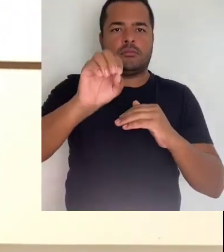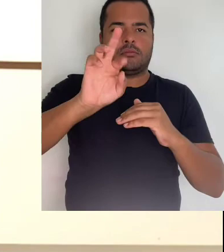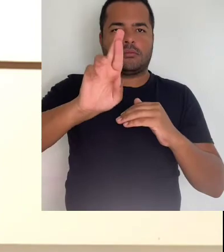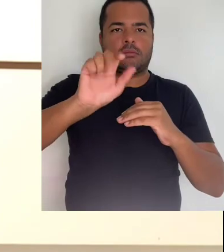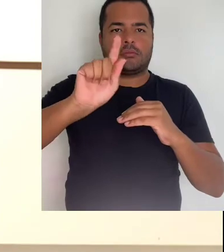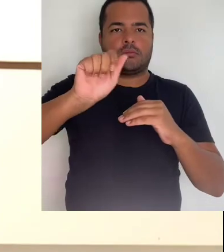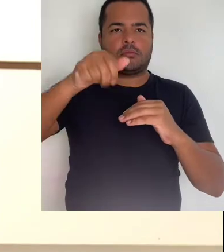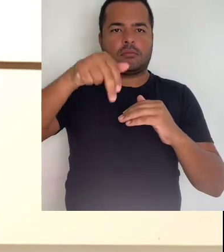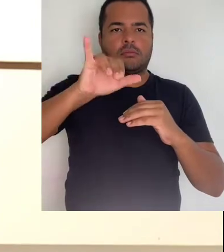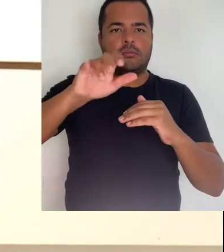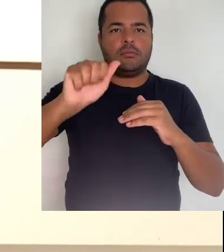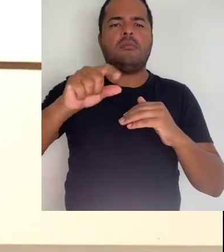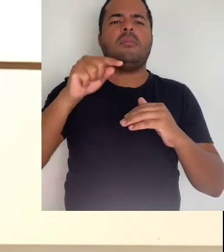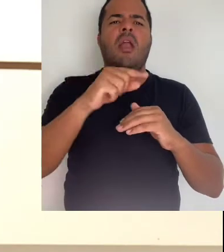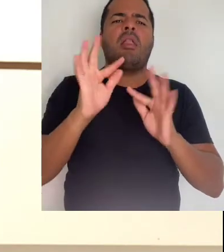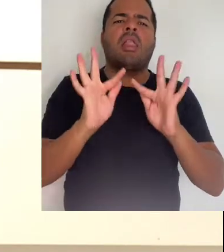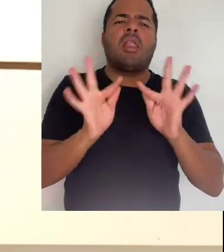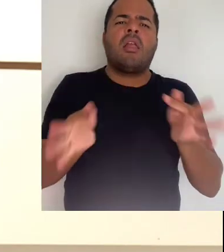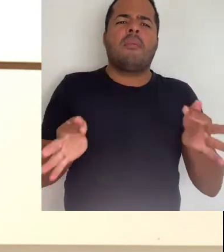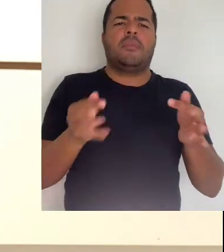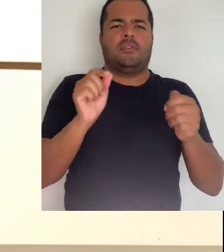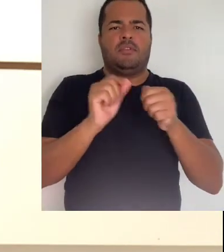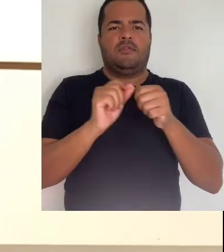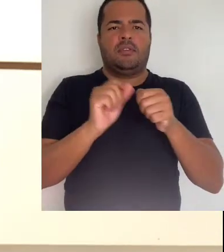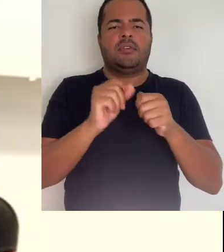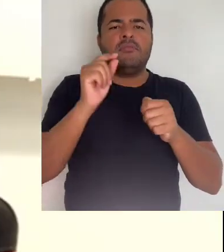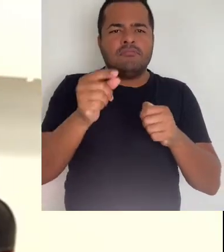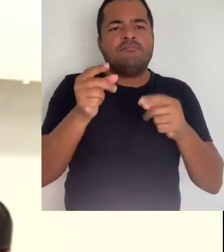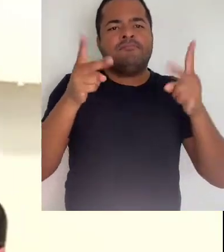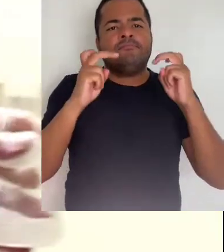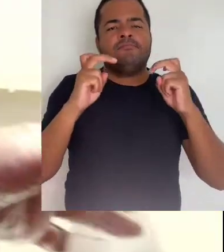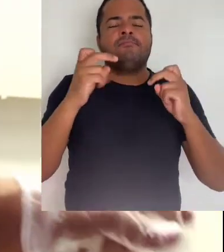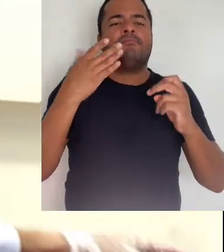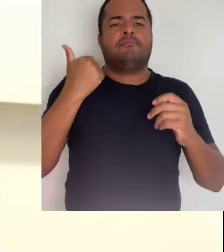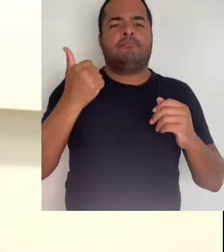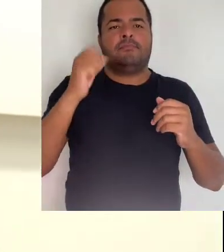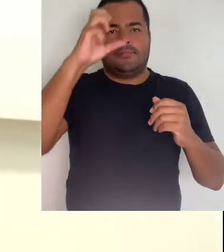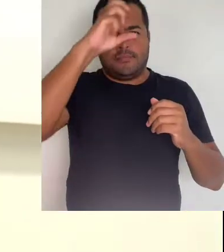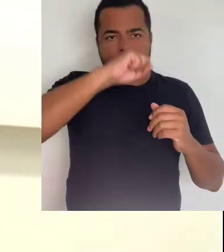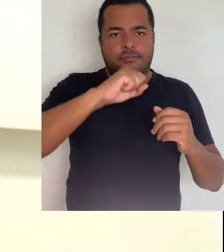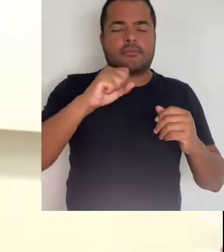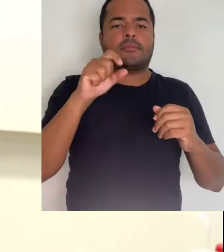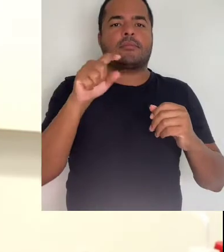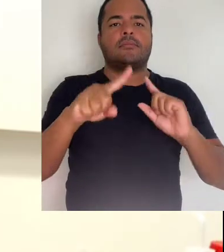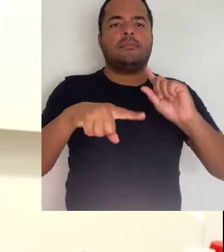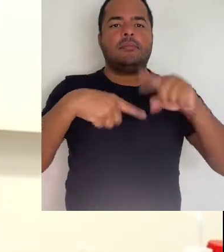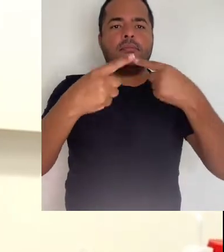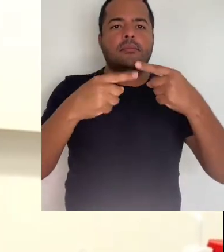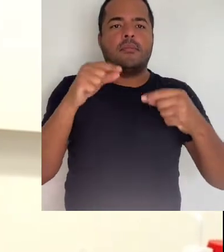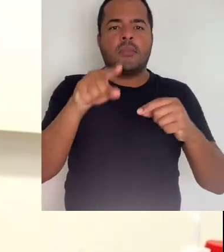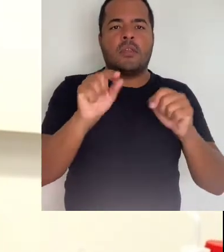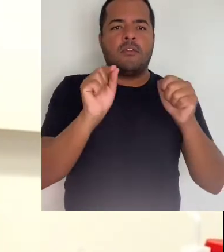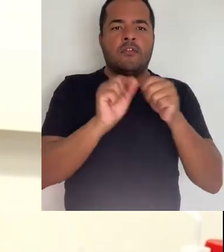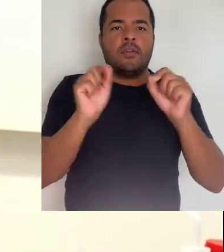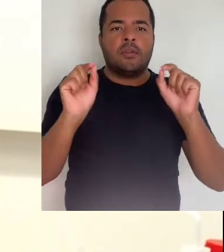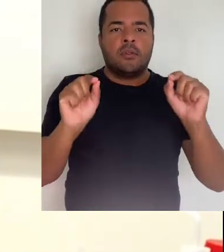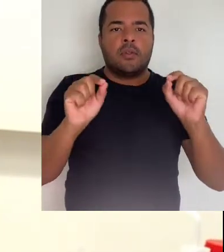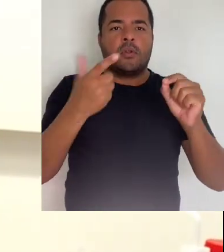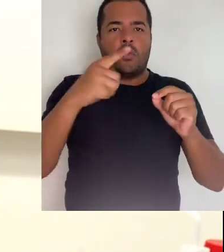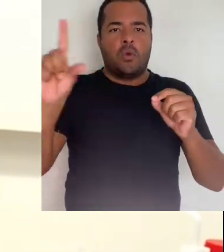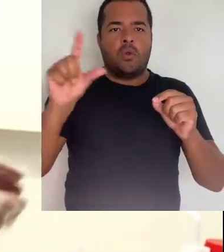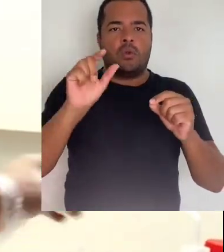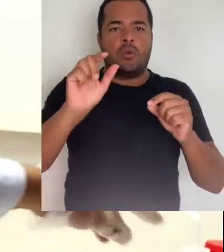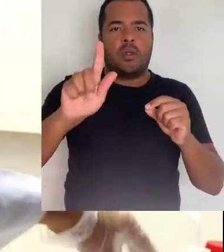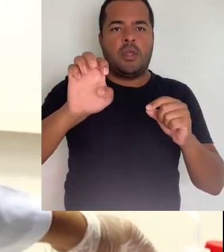orgânica, certo? Então é um processo bem simples de se fazer. Fase aquosa, ok? O que você